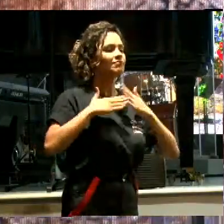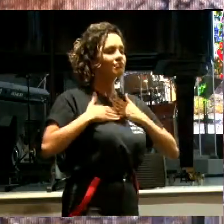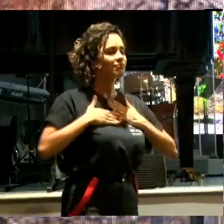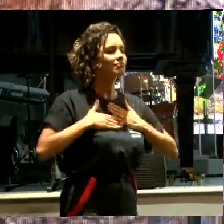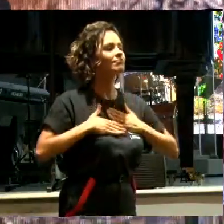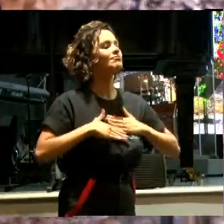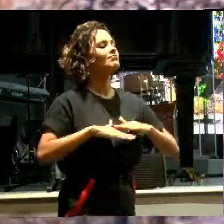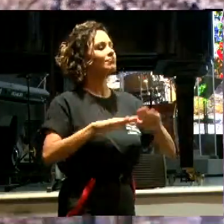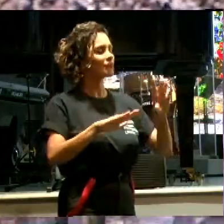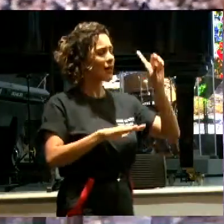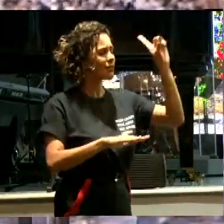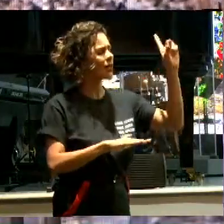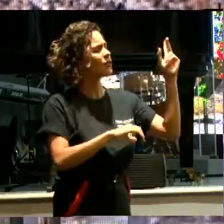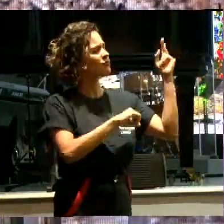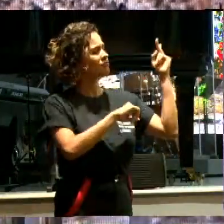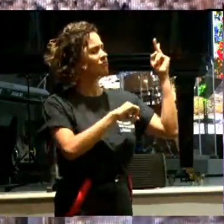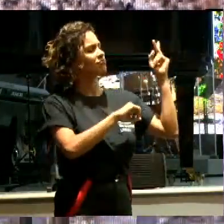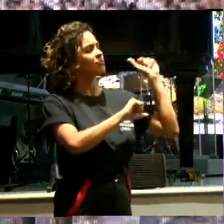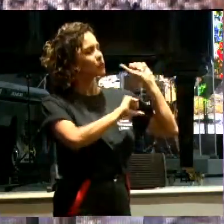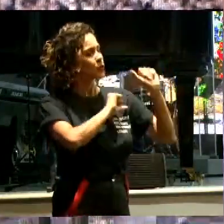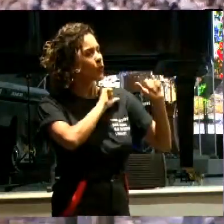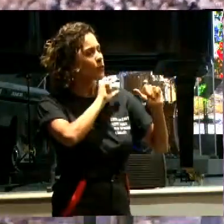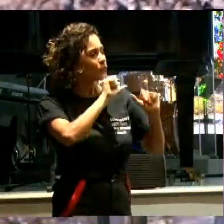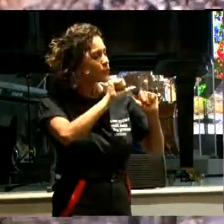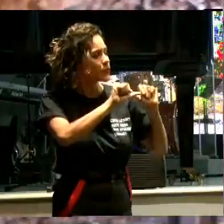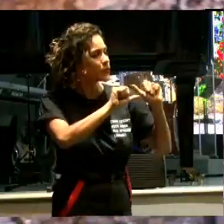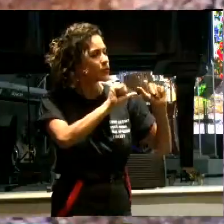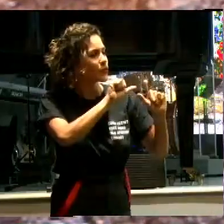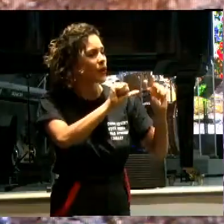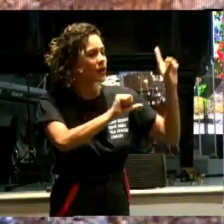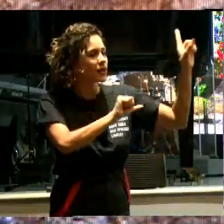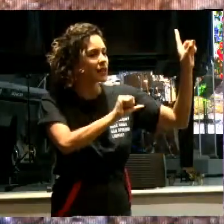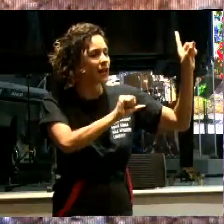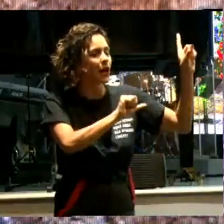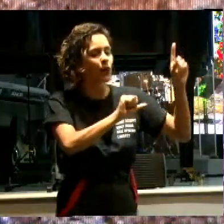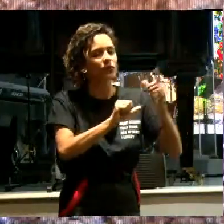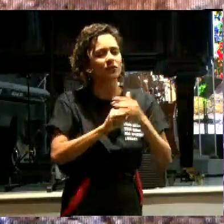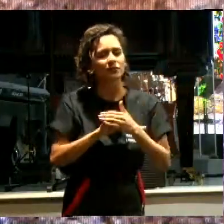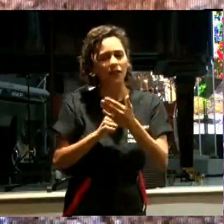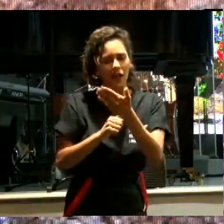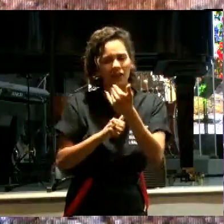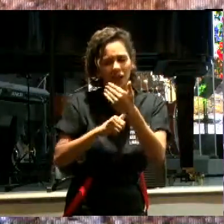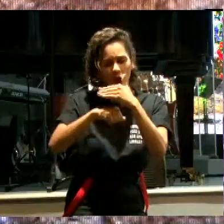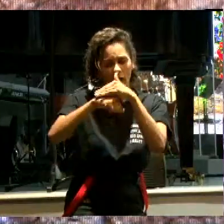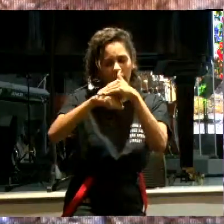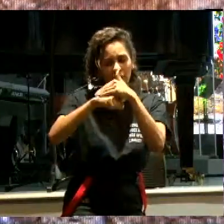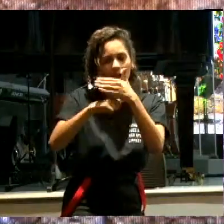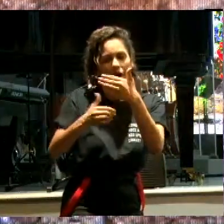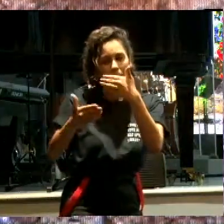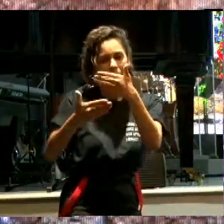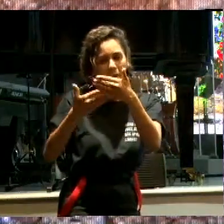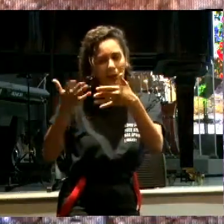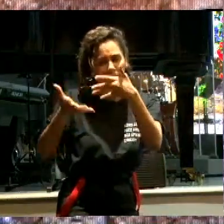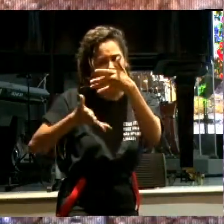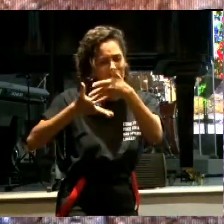acontecendo na minha vida. E o Senhor começou a conversar comigo. Ele: minha filha,